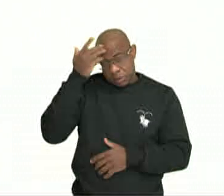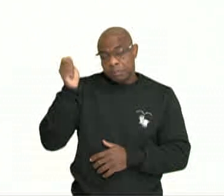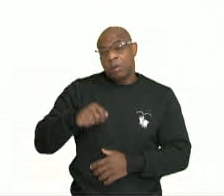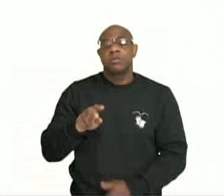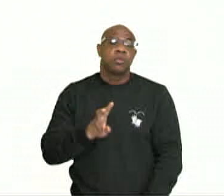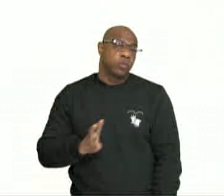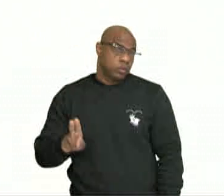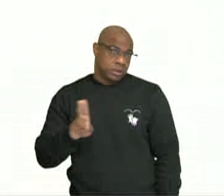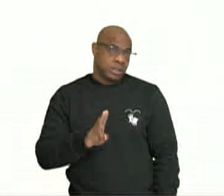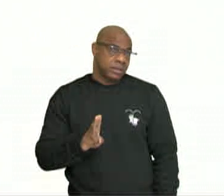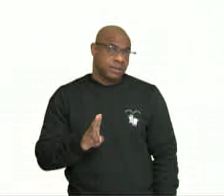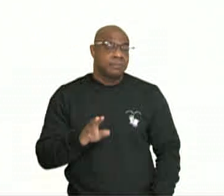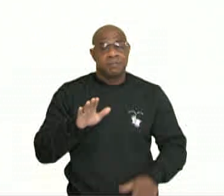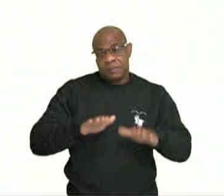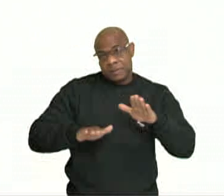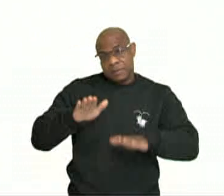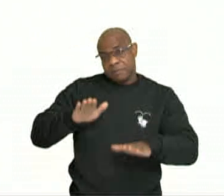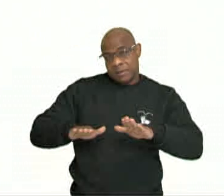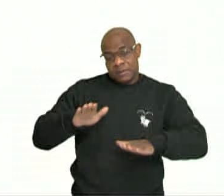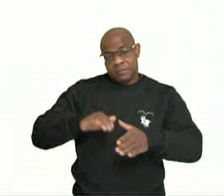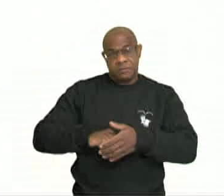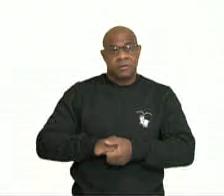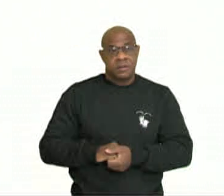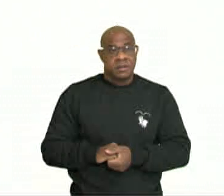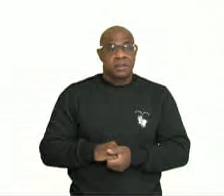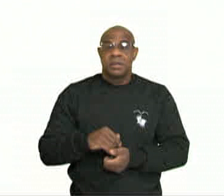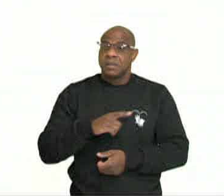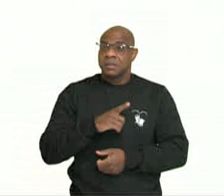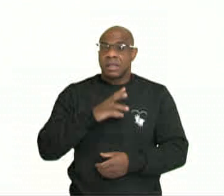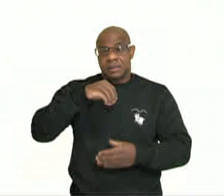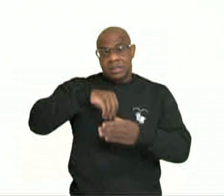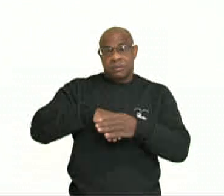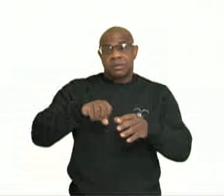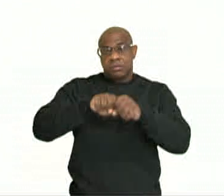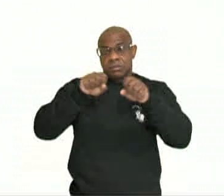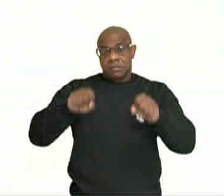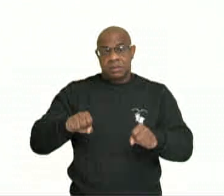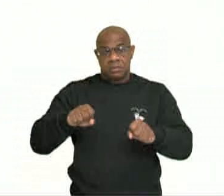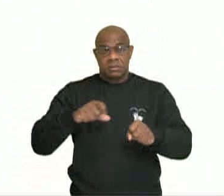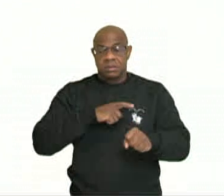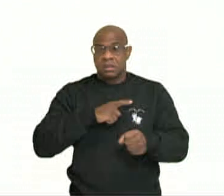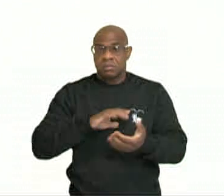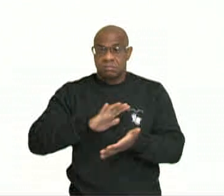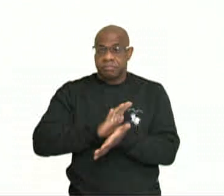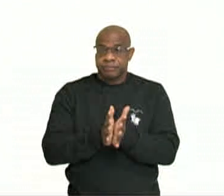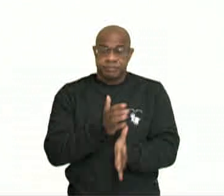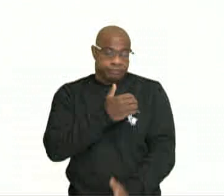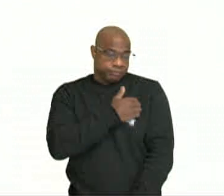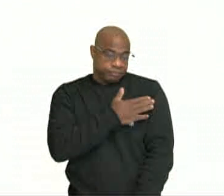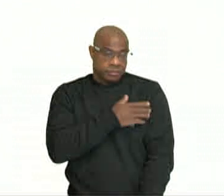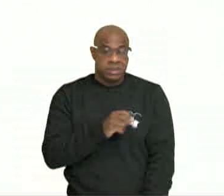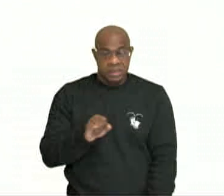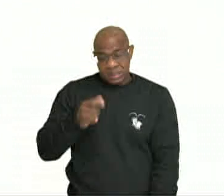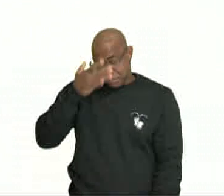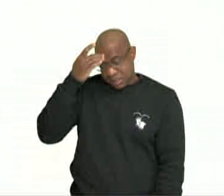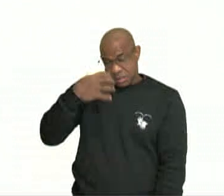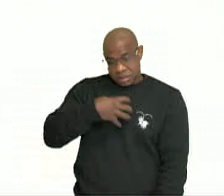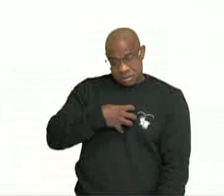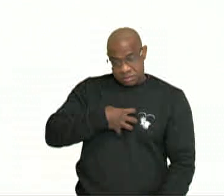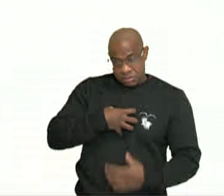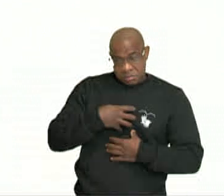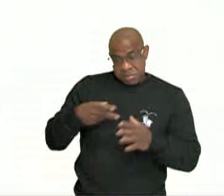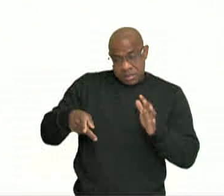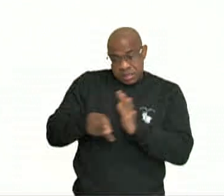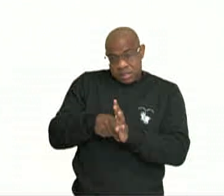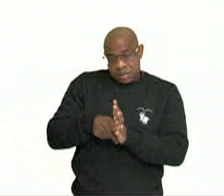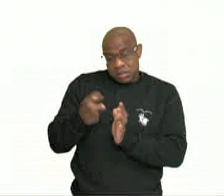de perceber que está participando de um sistema que legitima o racismo. Se a pessoa se sentir pertencente à cultura